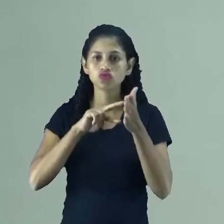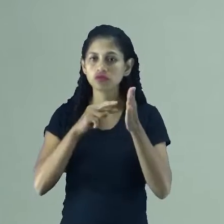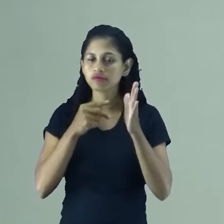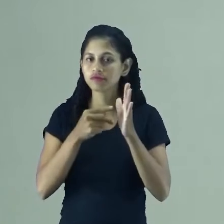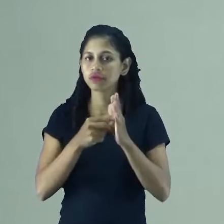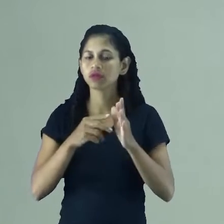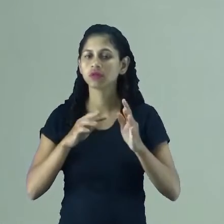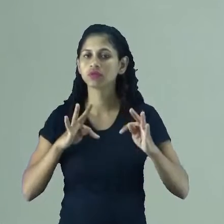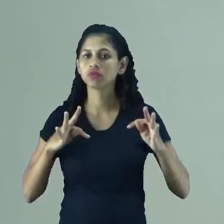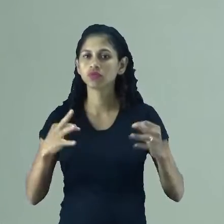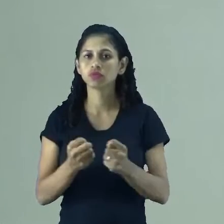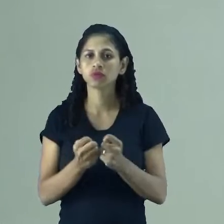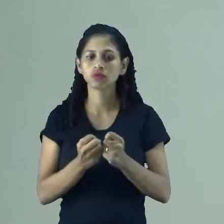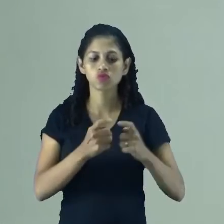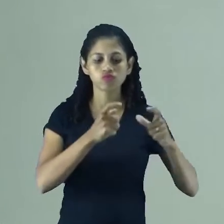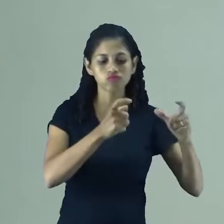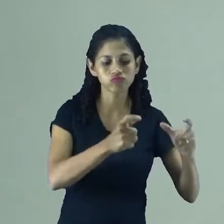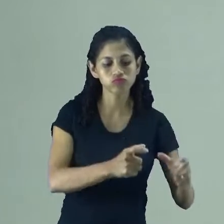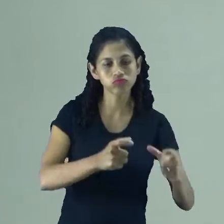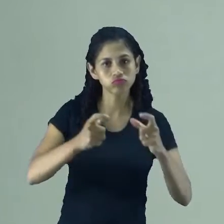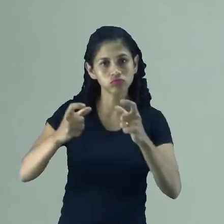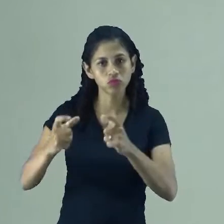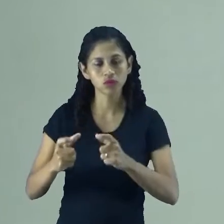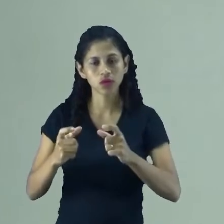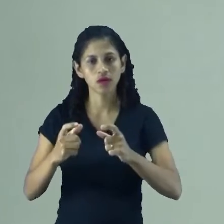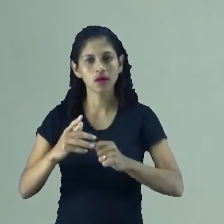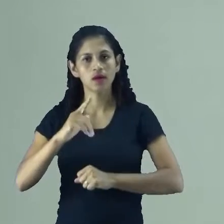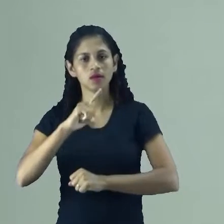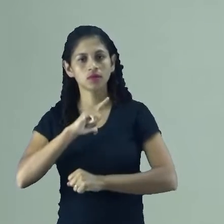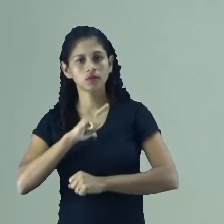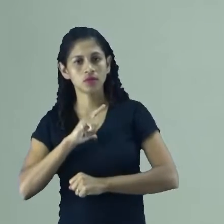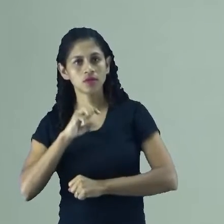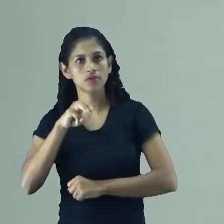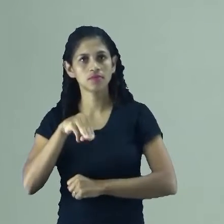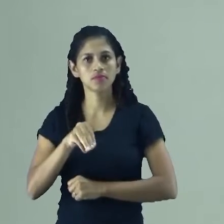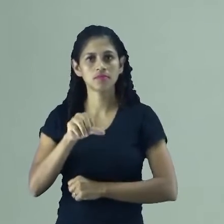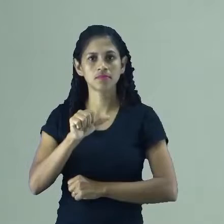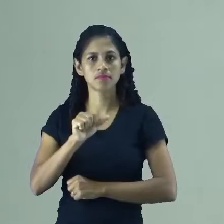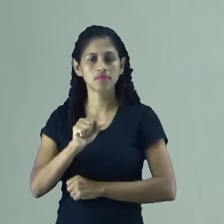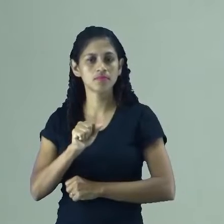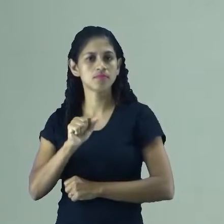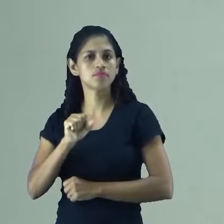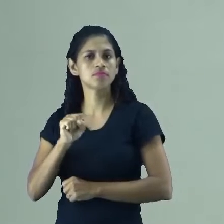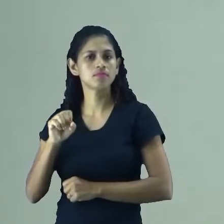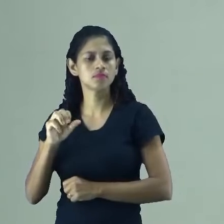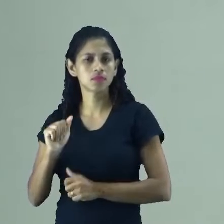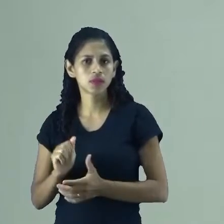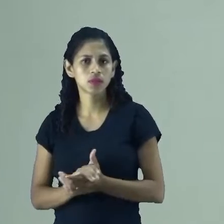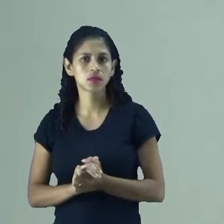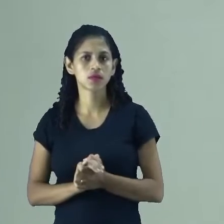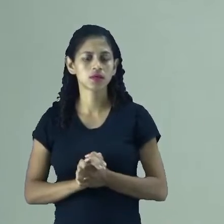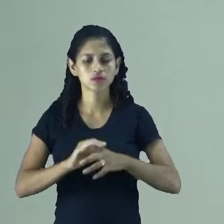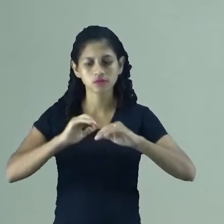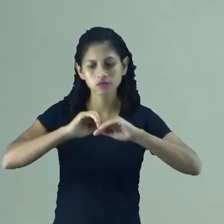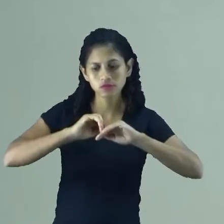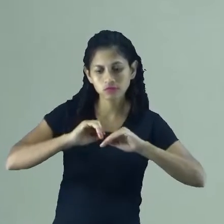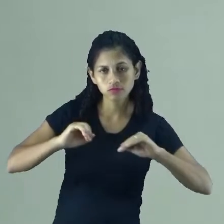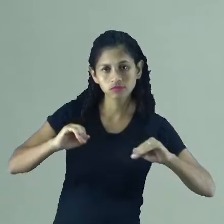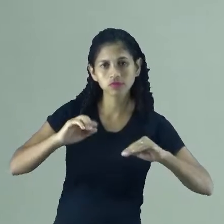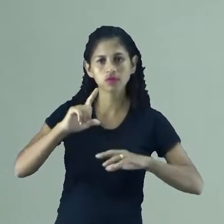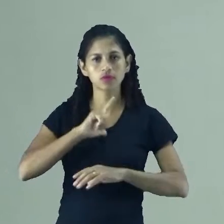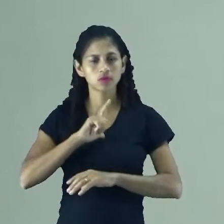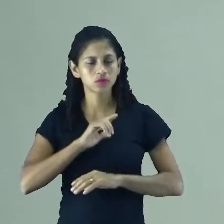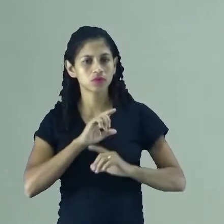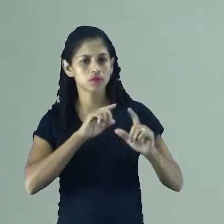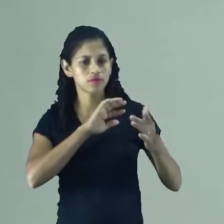ter uma certa extensão, vai ter uma certa massa, vai poder sofrer divisões. Tem vários conceitos em torno do que